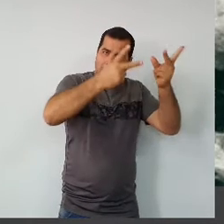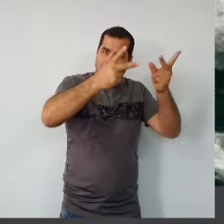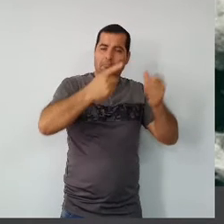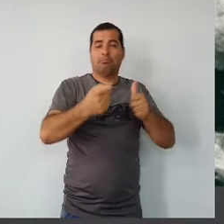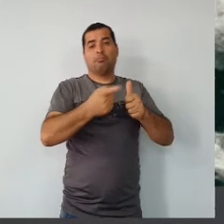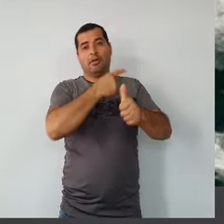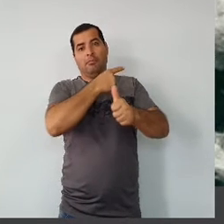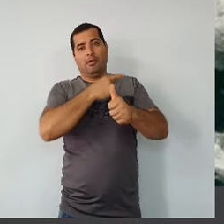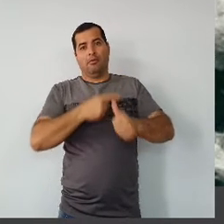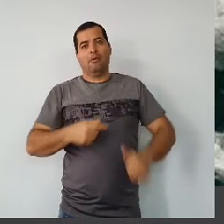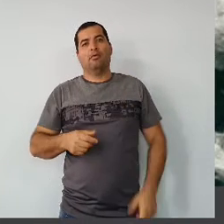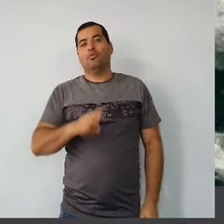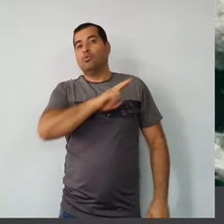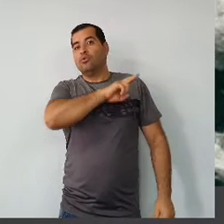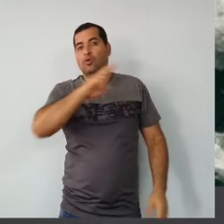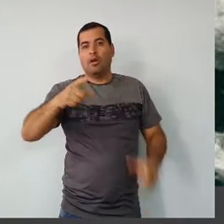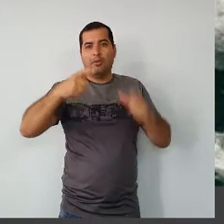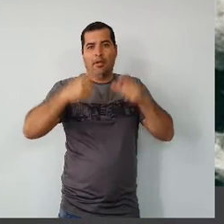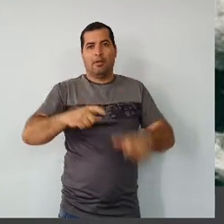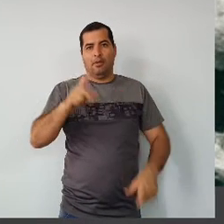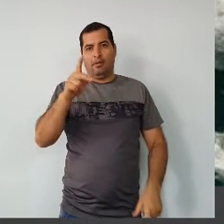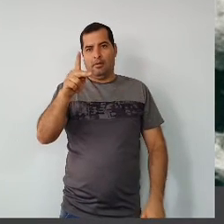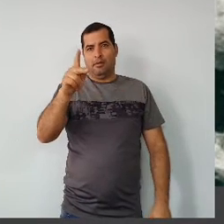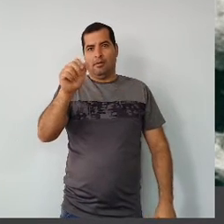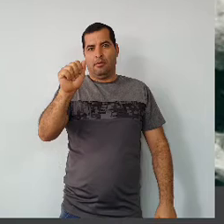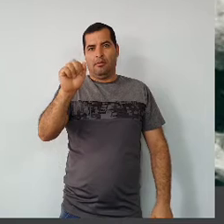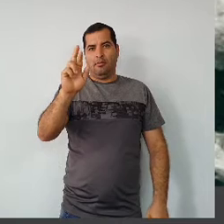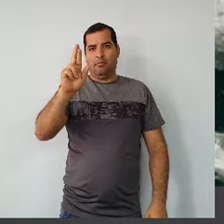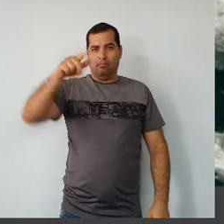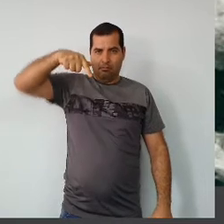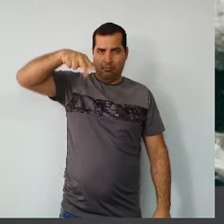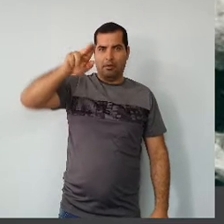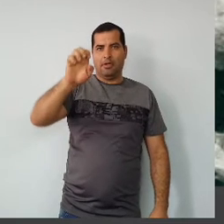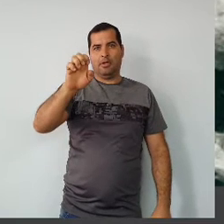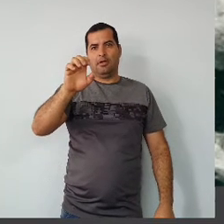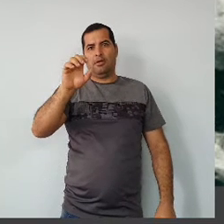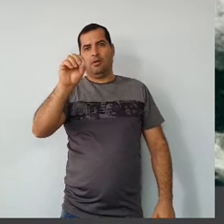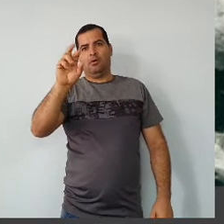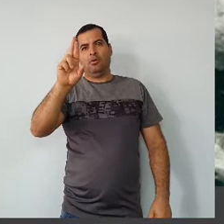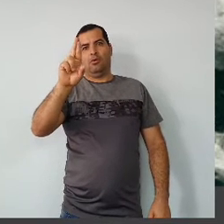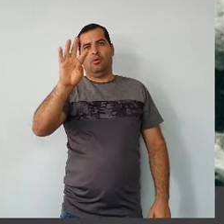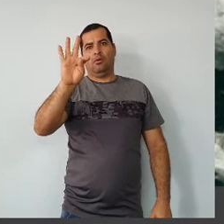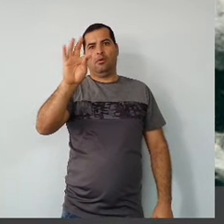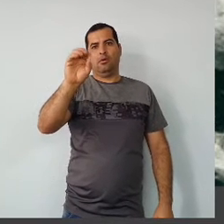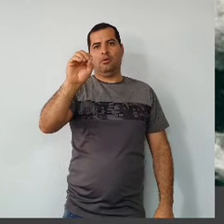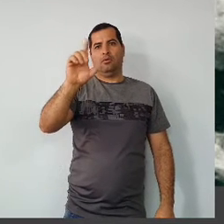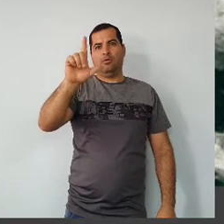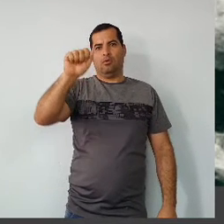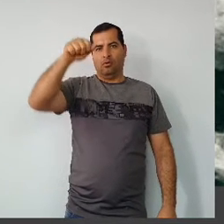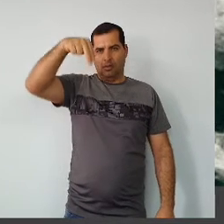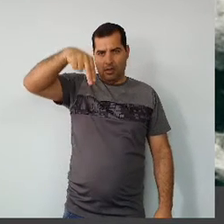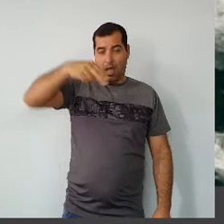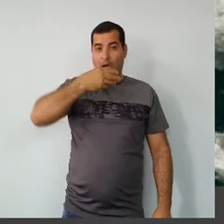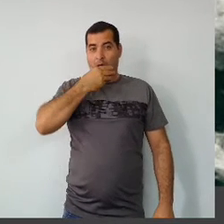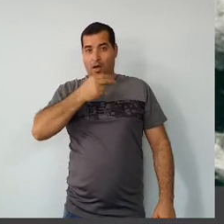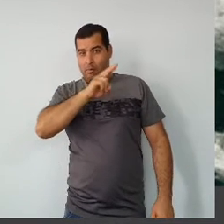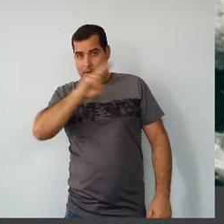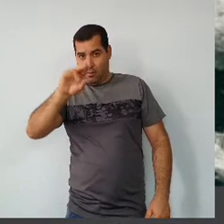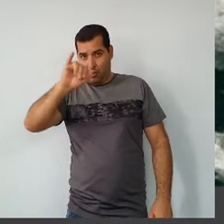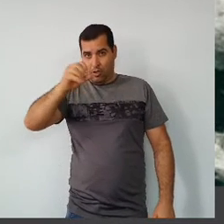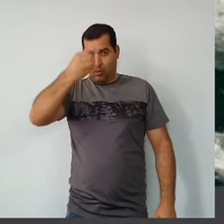1947, esse loteamento leva o nome de Parque Hortolã, pertencente ao então senhor